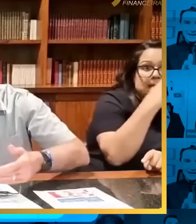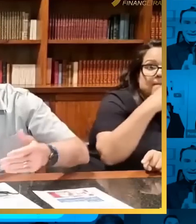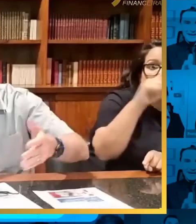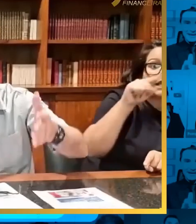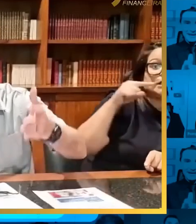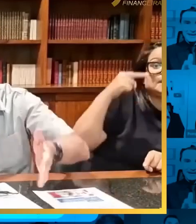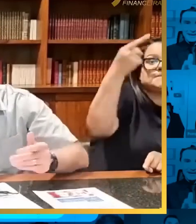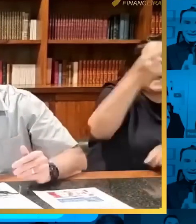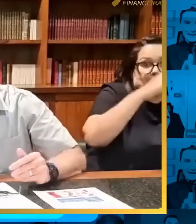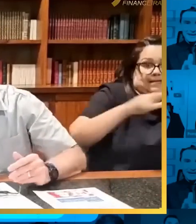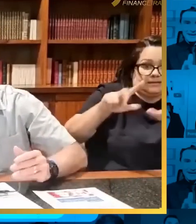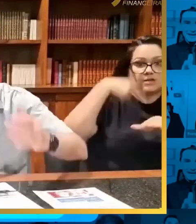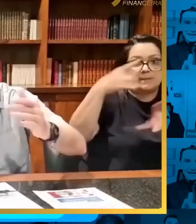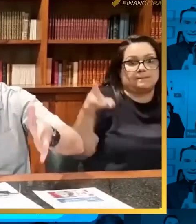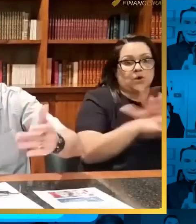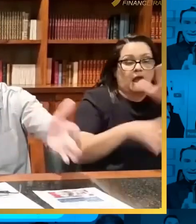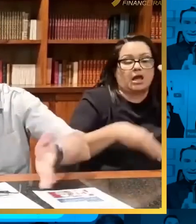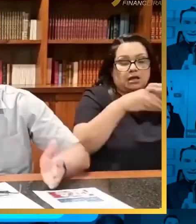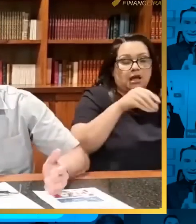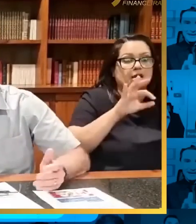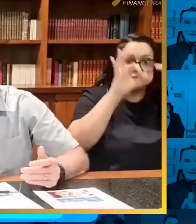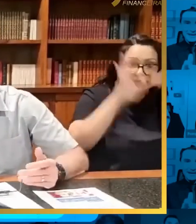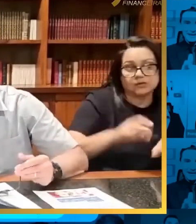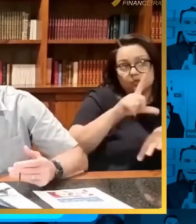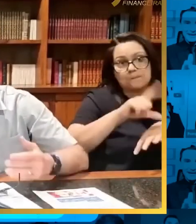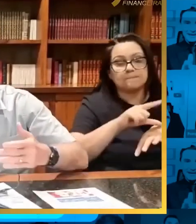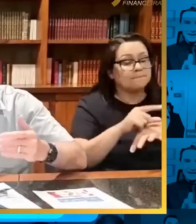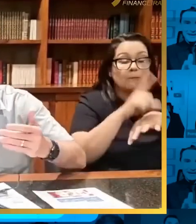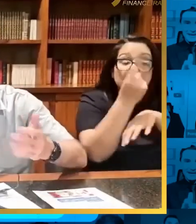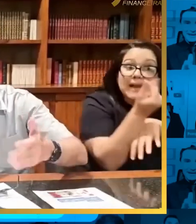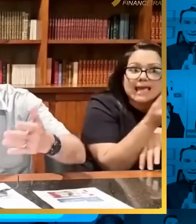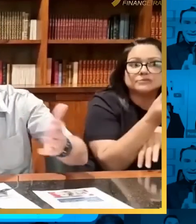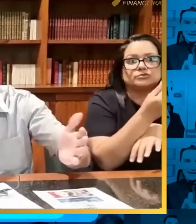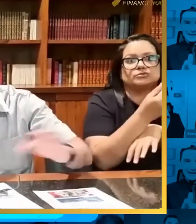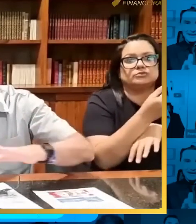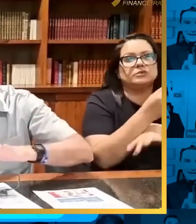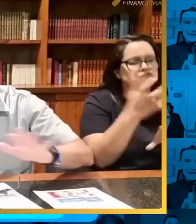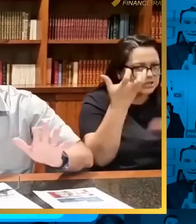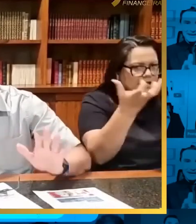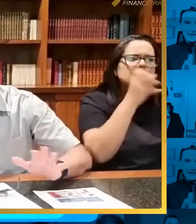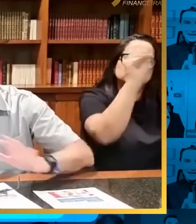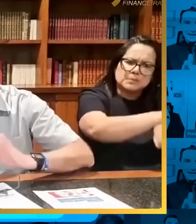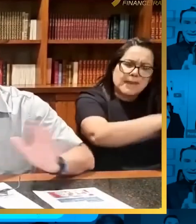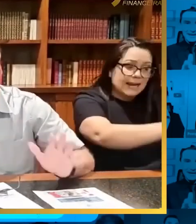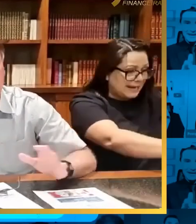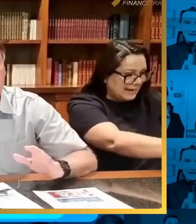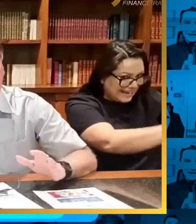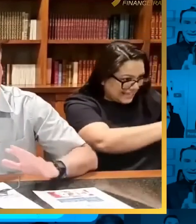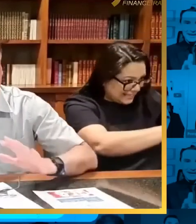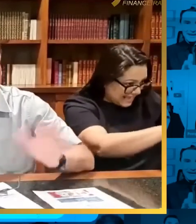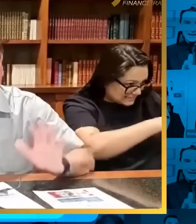gente acerta a questão da diminuição do preço. Eu espero que até o final da semana que vem a gente consiga legalmente, sem problema nenhum,